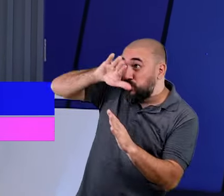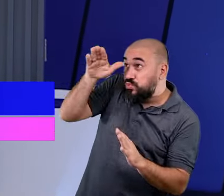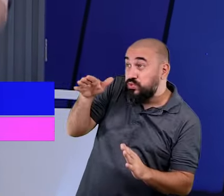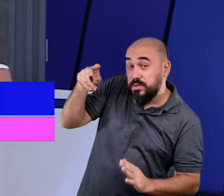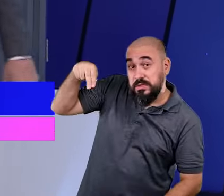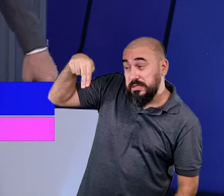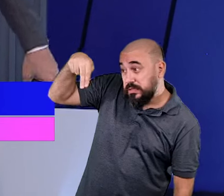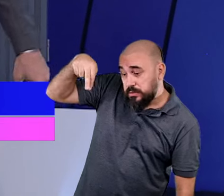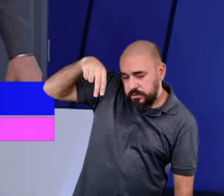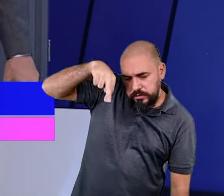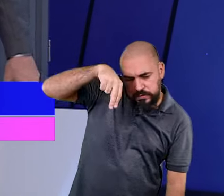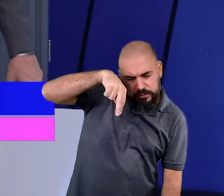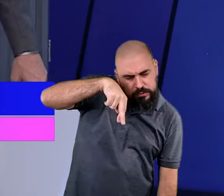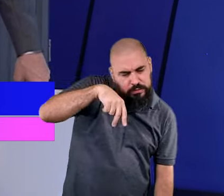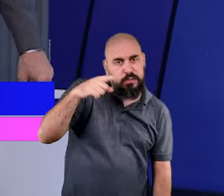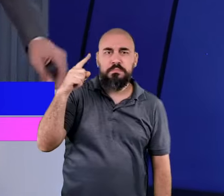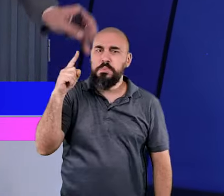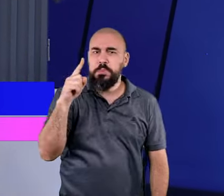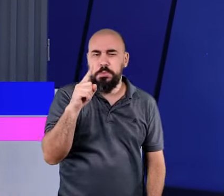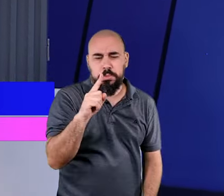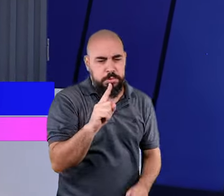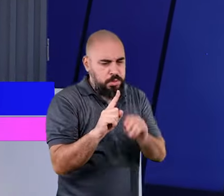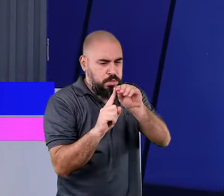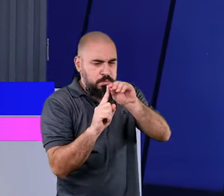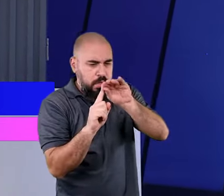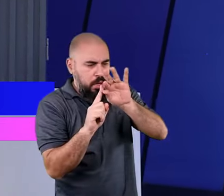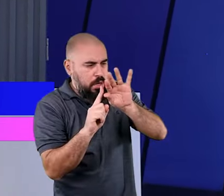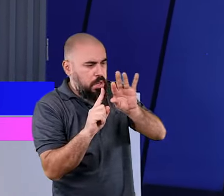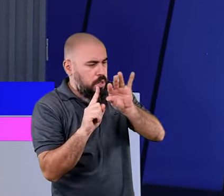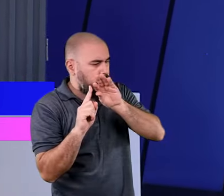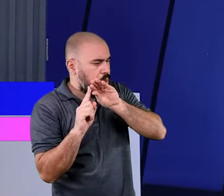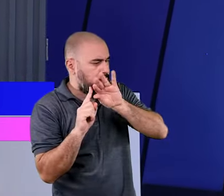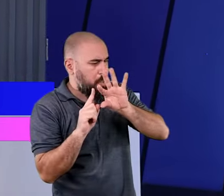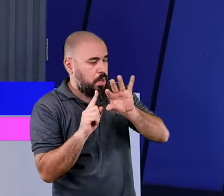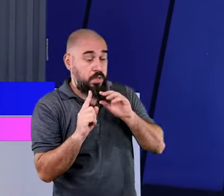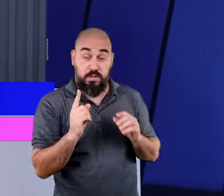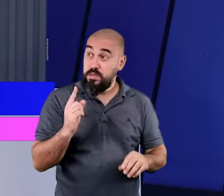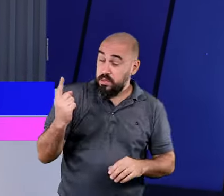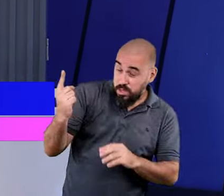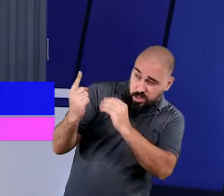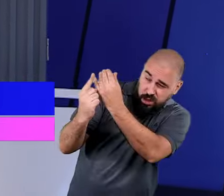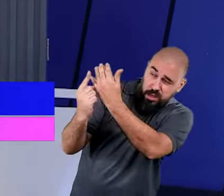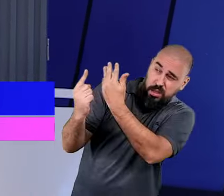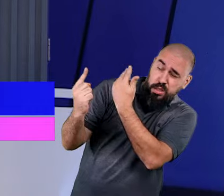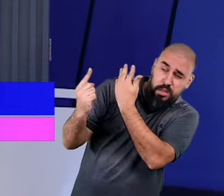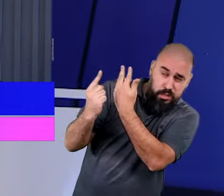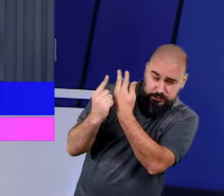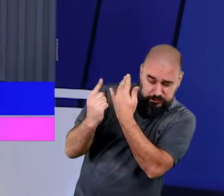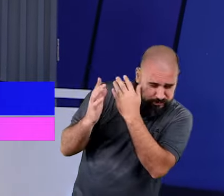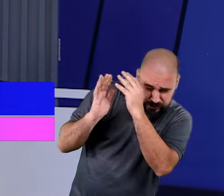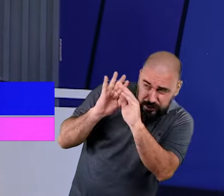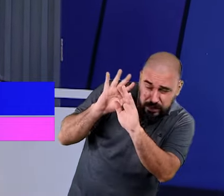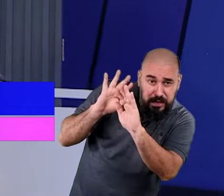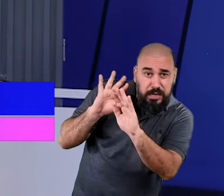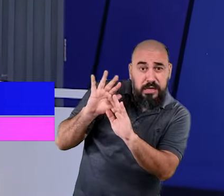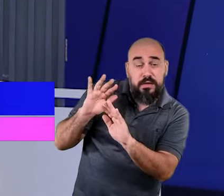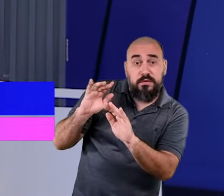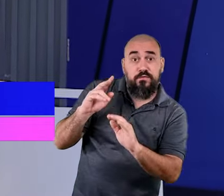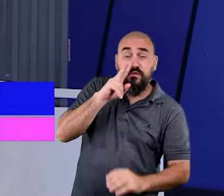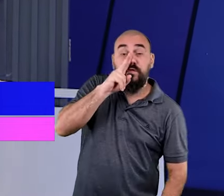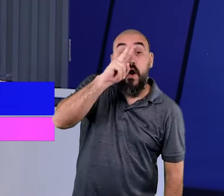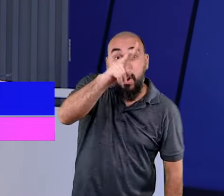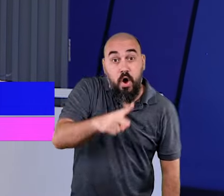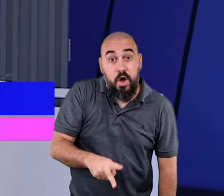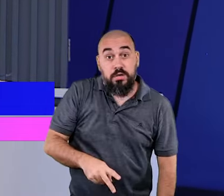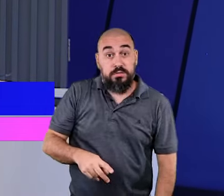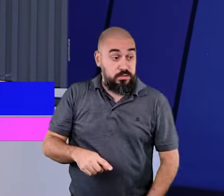com medo e preocupação. Elas não podiam contemplar, porque aquela glória era muito forte para eles.